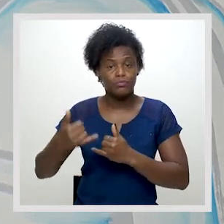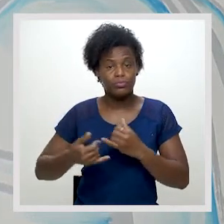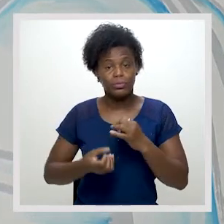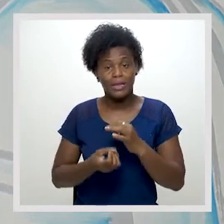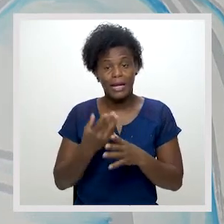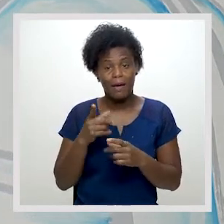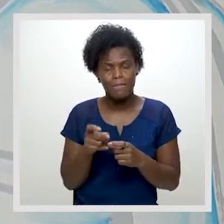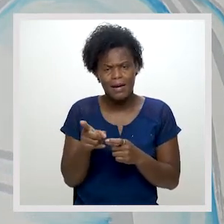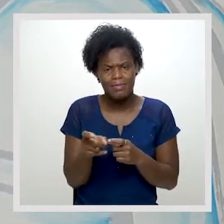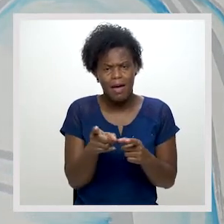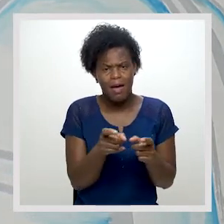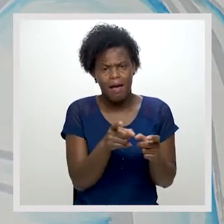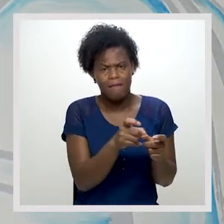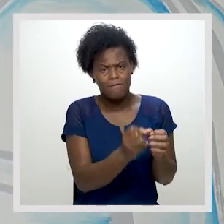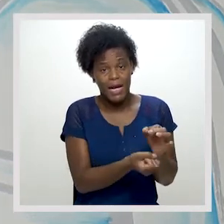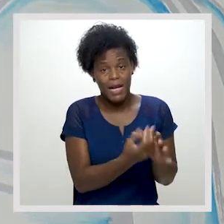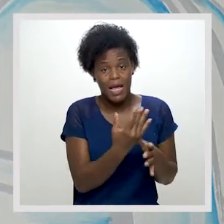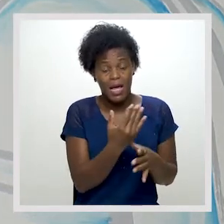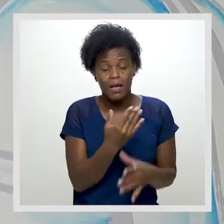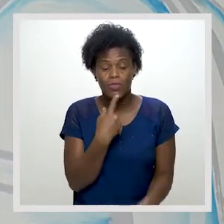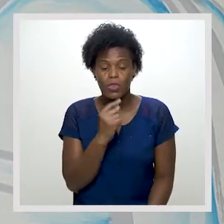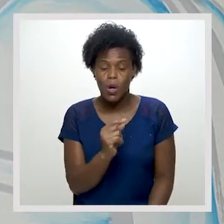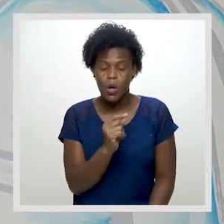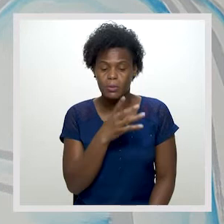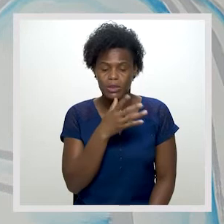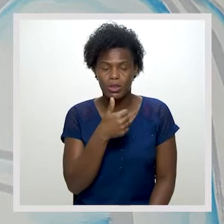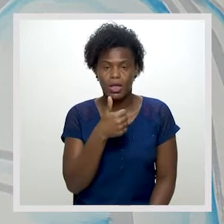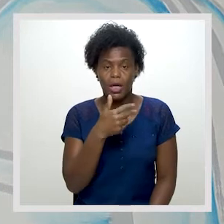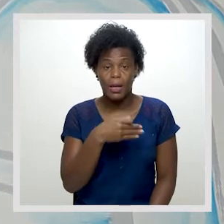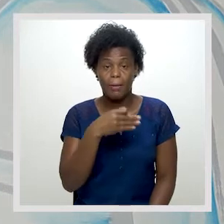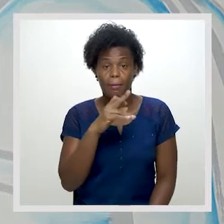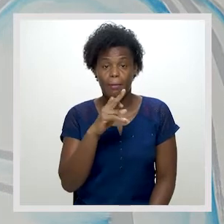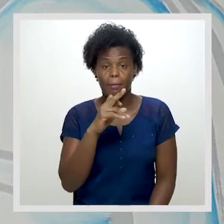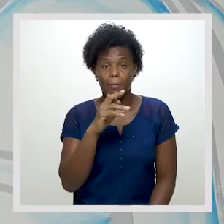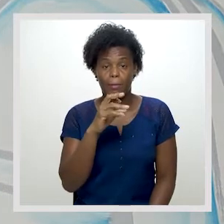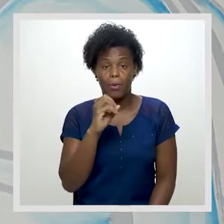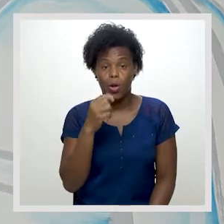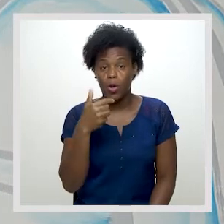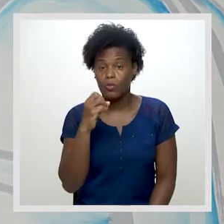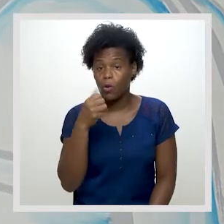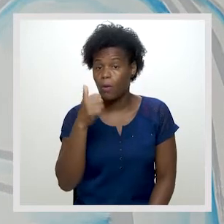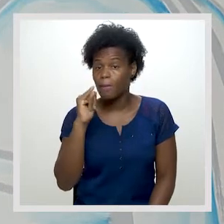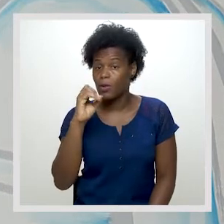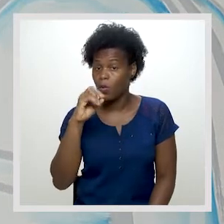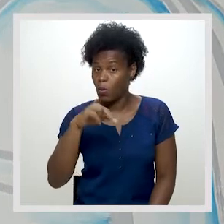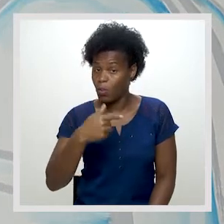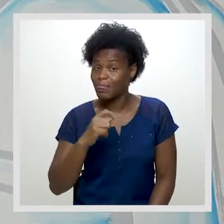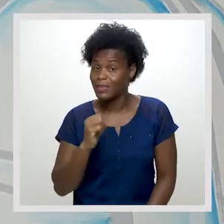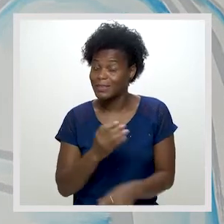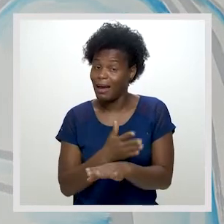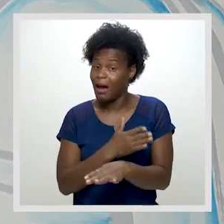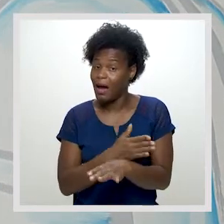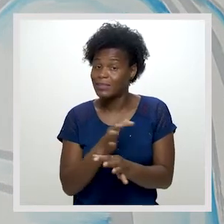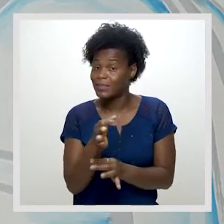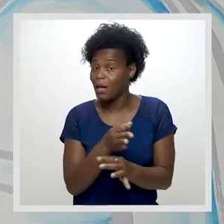as bactérias, que nós os chamamos de prebiontes ou protobiontes, ou então pré-células, porque na altura